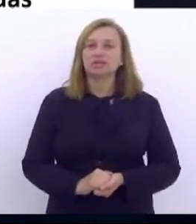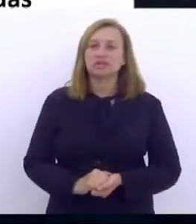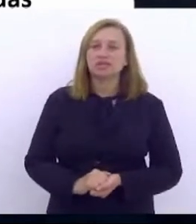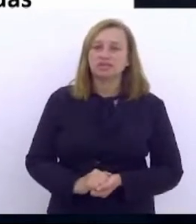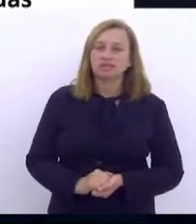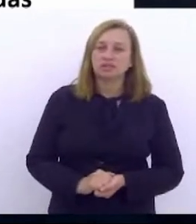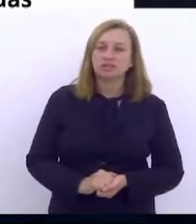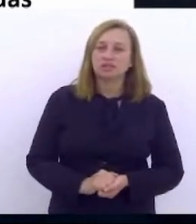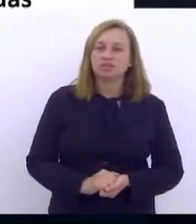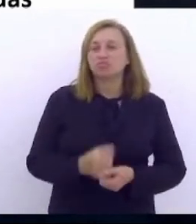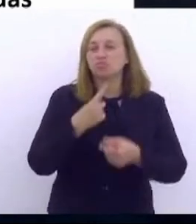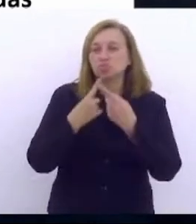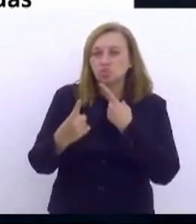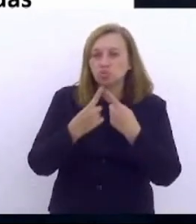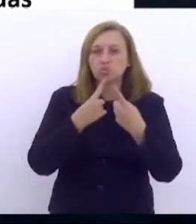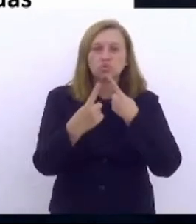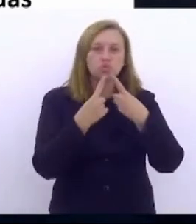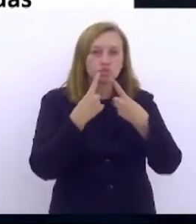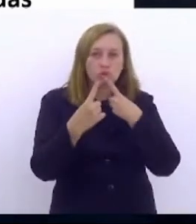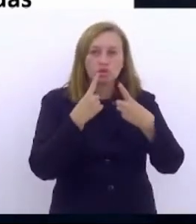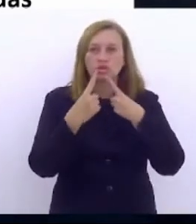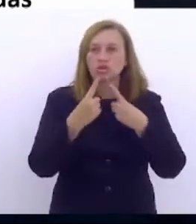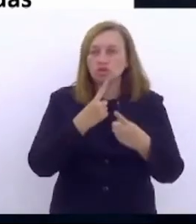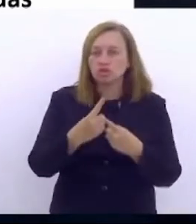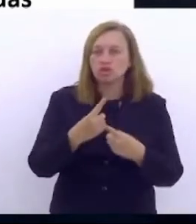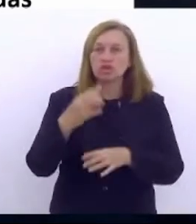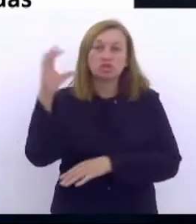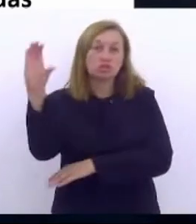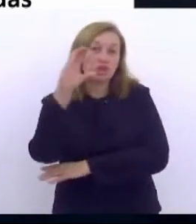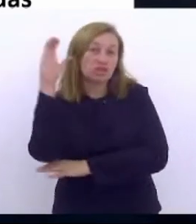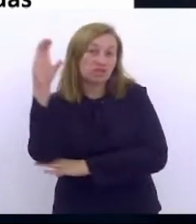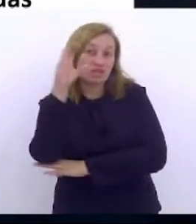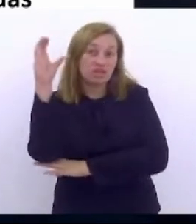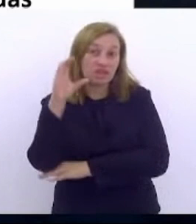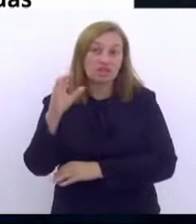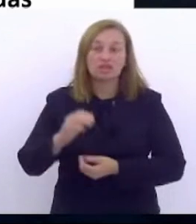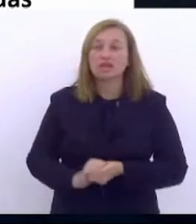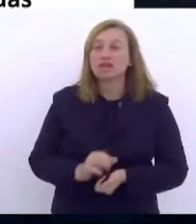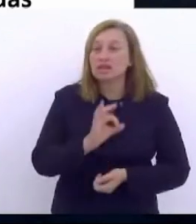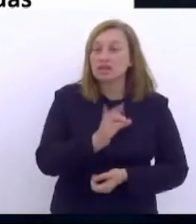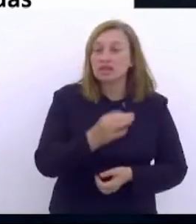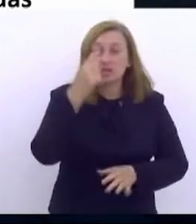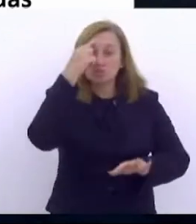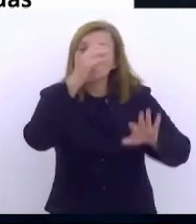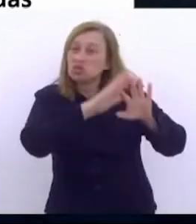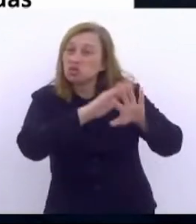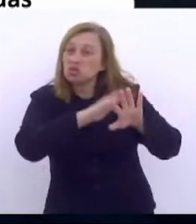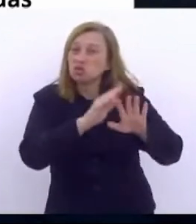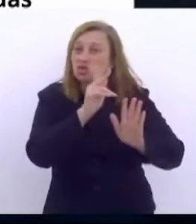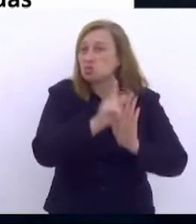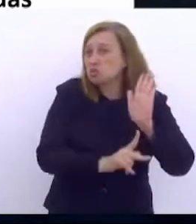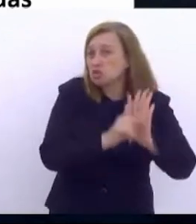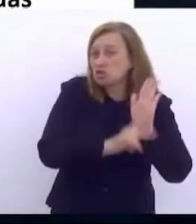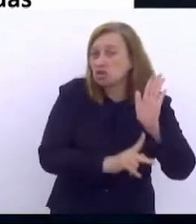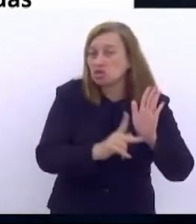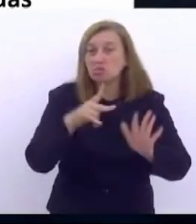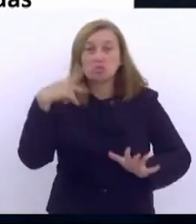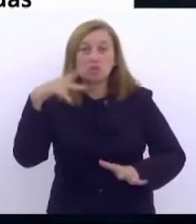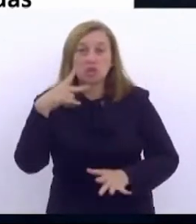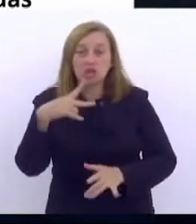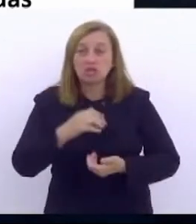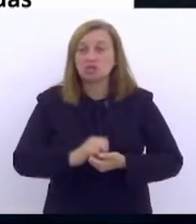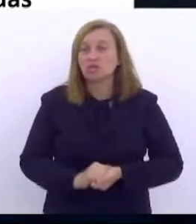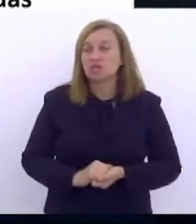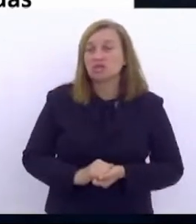não estamos diante de um diálogo, né, de uma busca pela ciência, nós estamos diante, de fato, de uma ideologia, de um projeto ideológico e político